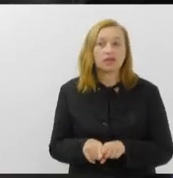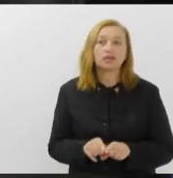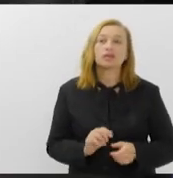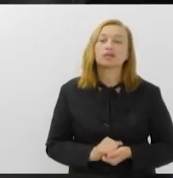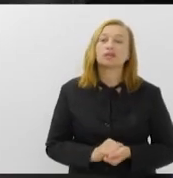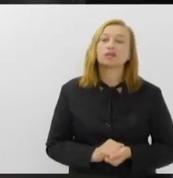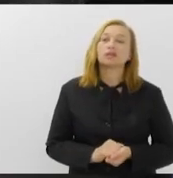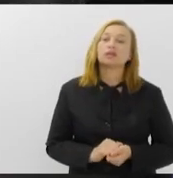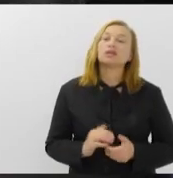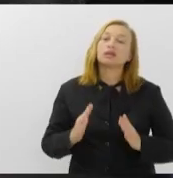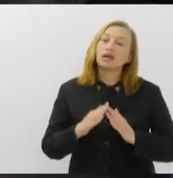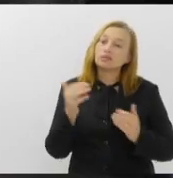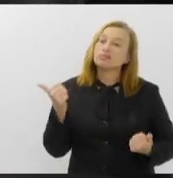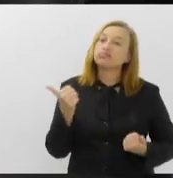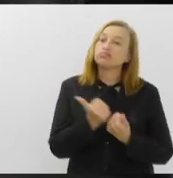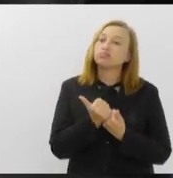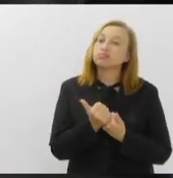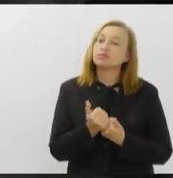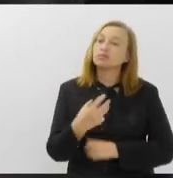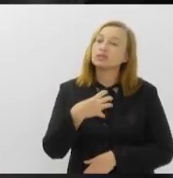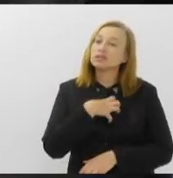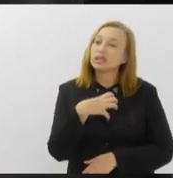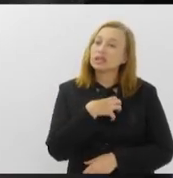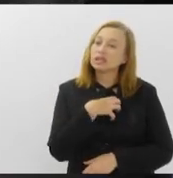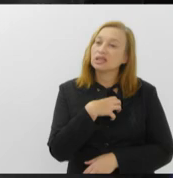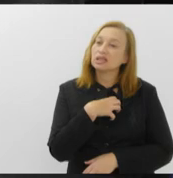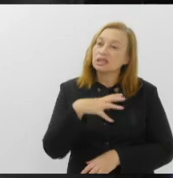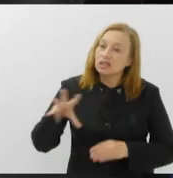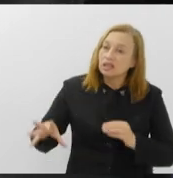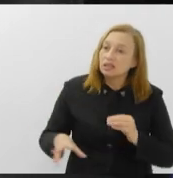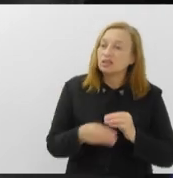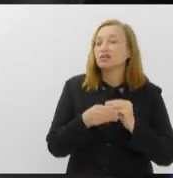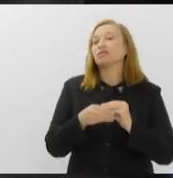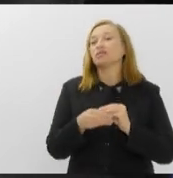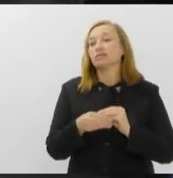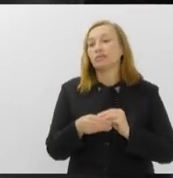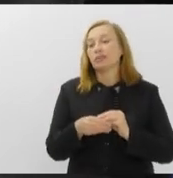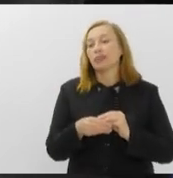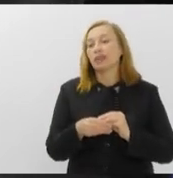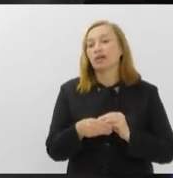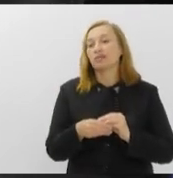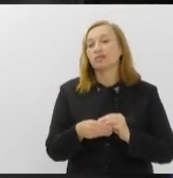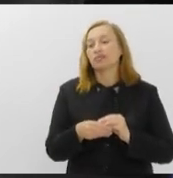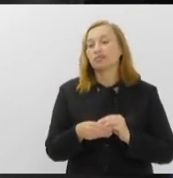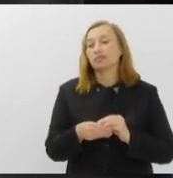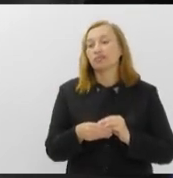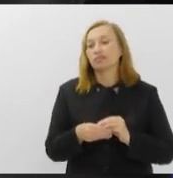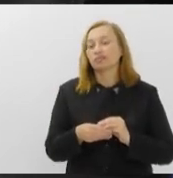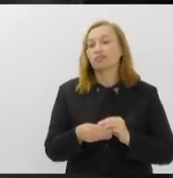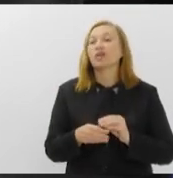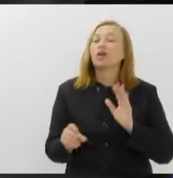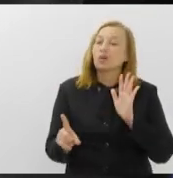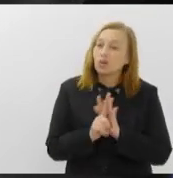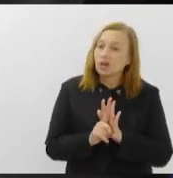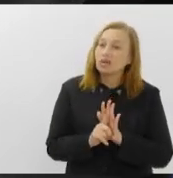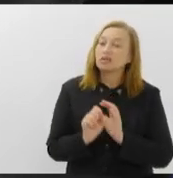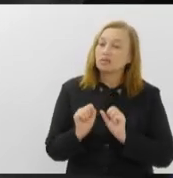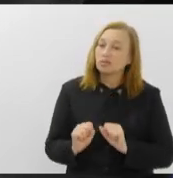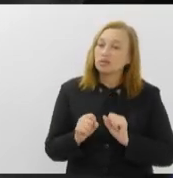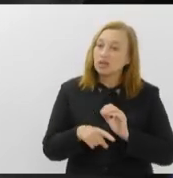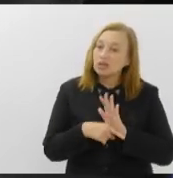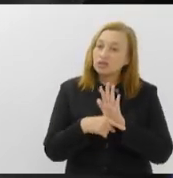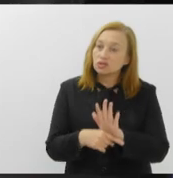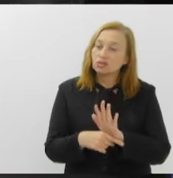que essa casa nos apoie nesse sentido de nos incrementar, né, com leis que possam beneficiar